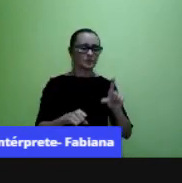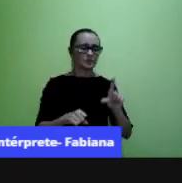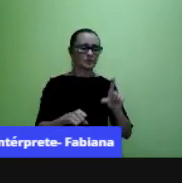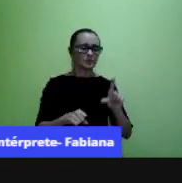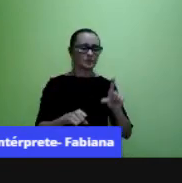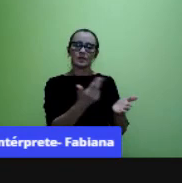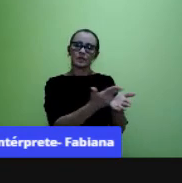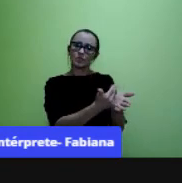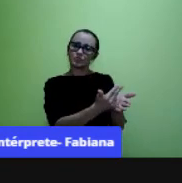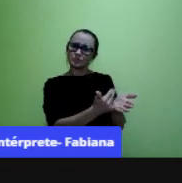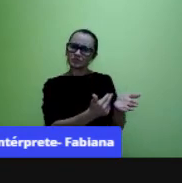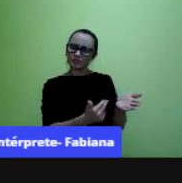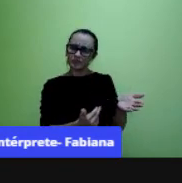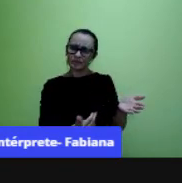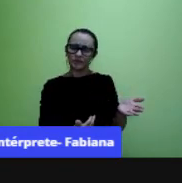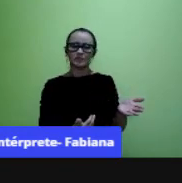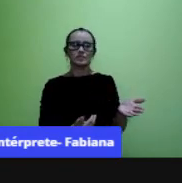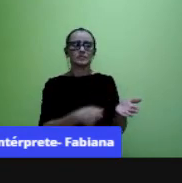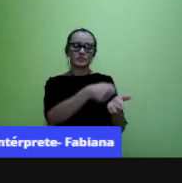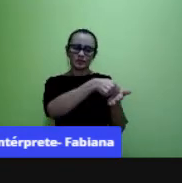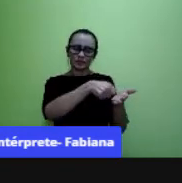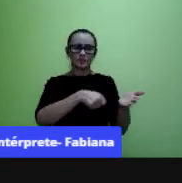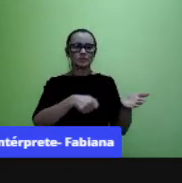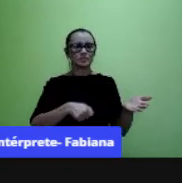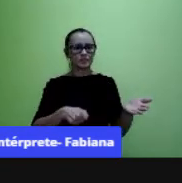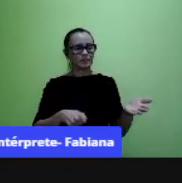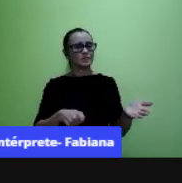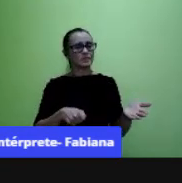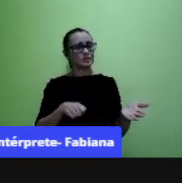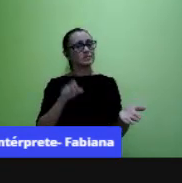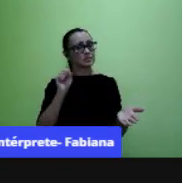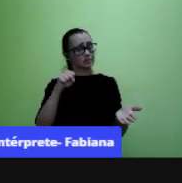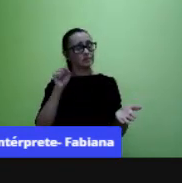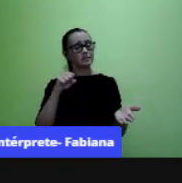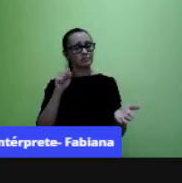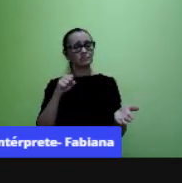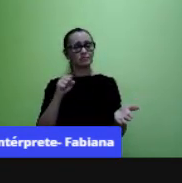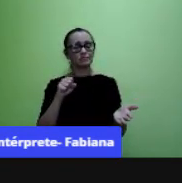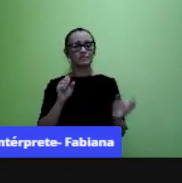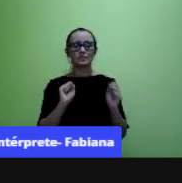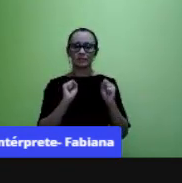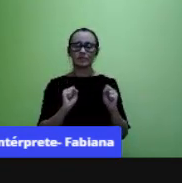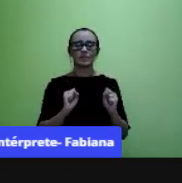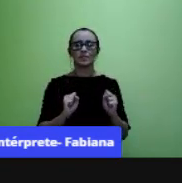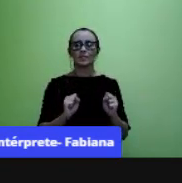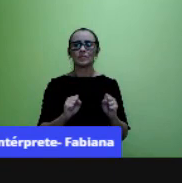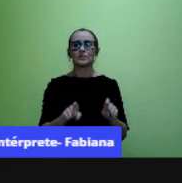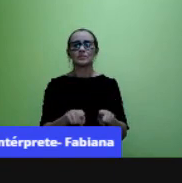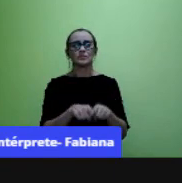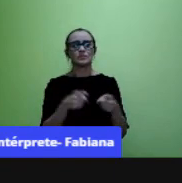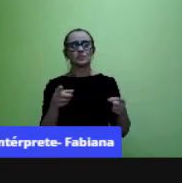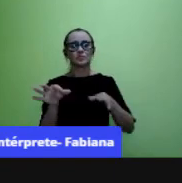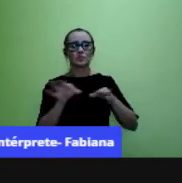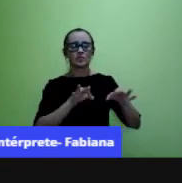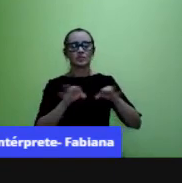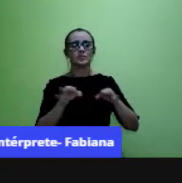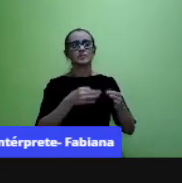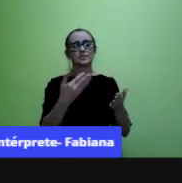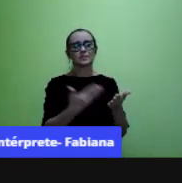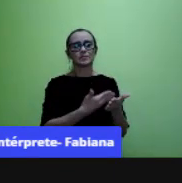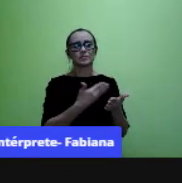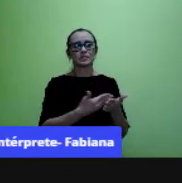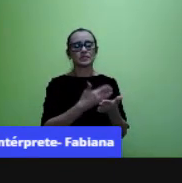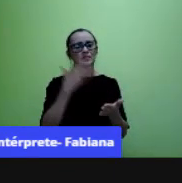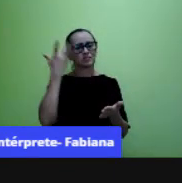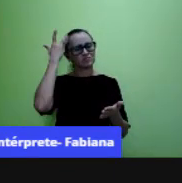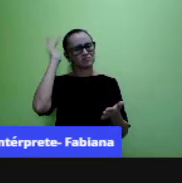ou ela fazer uma atividade escrita, não, lógico que não tem problema. Eu acho que nós elaboramos até um caderno, eu não sei se foi